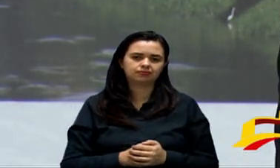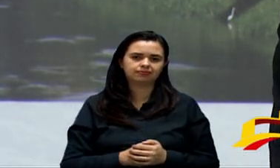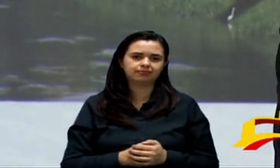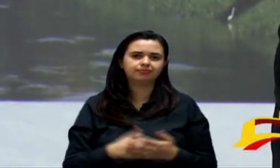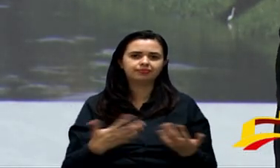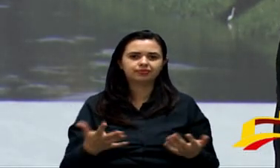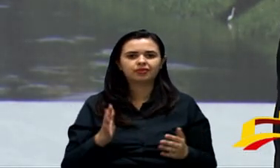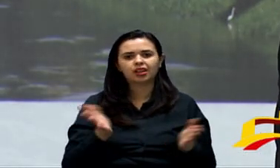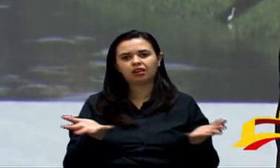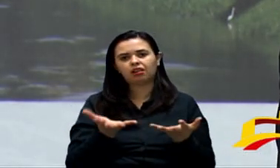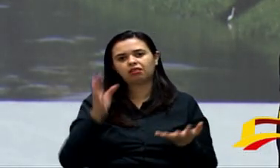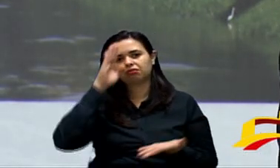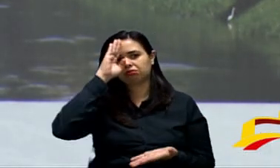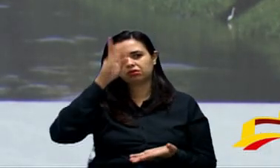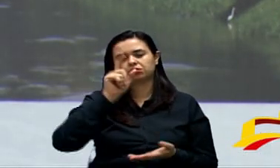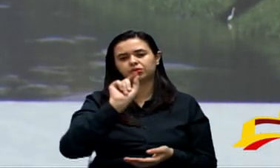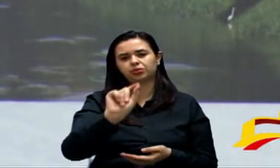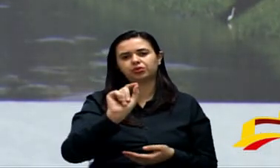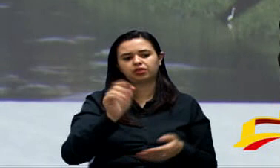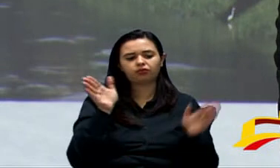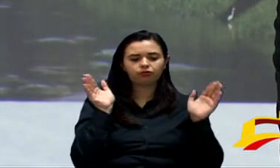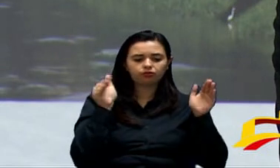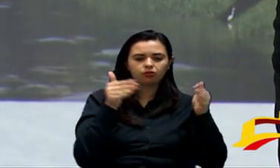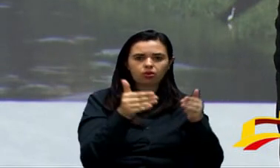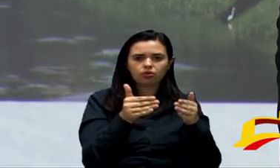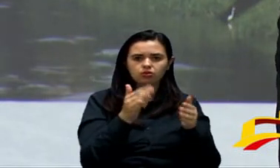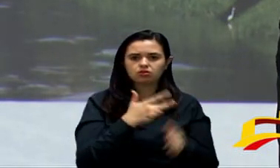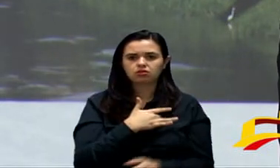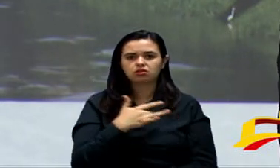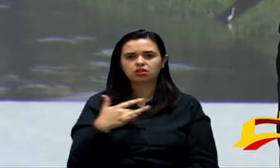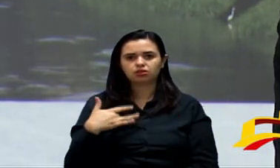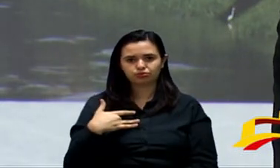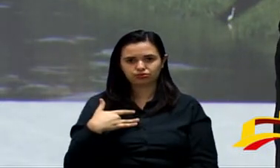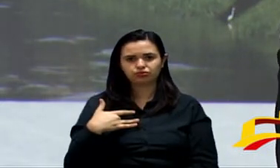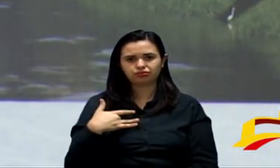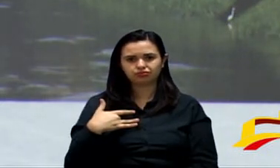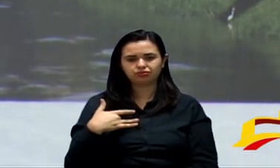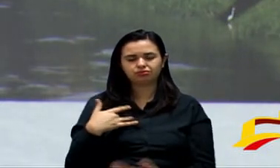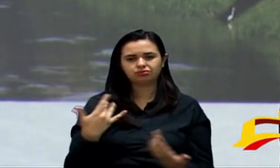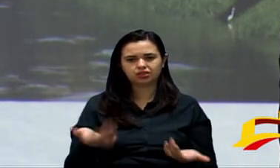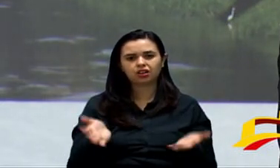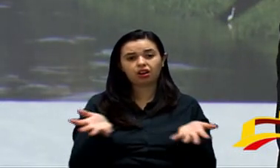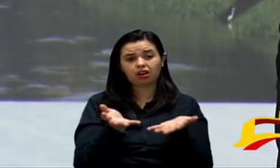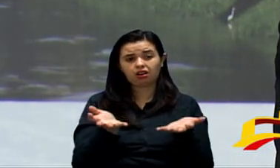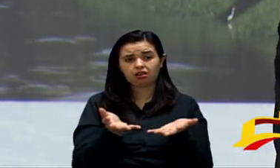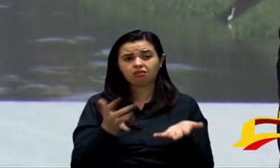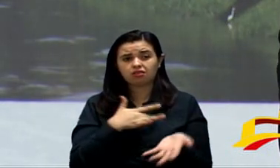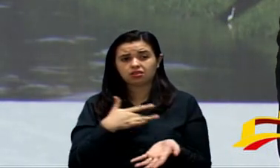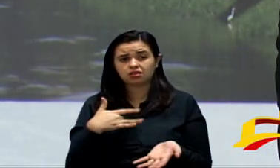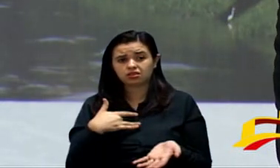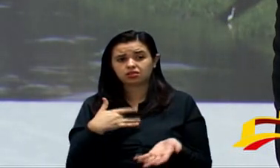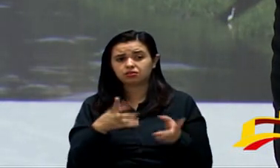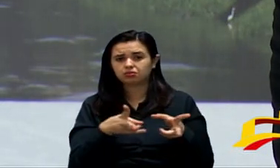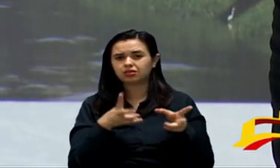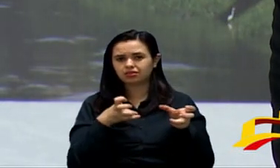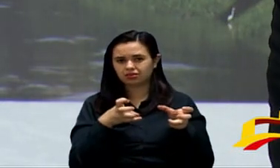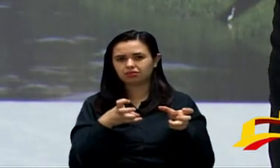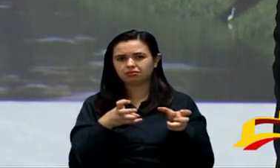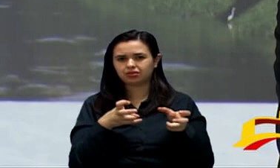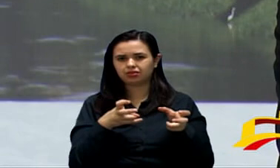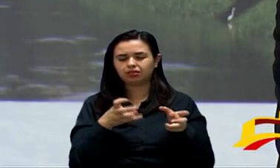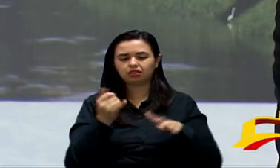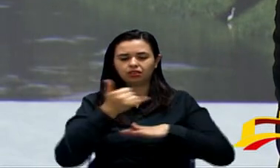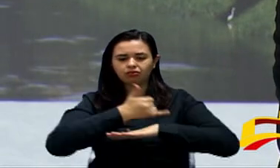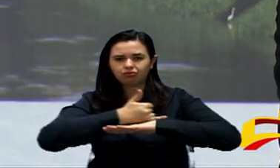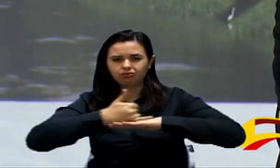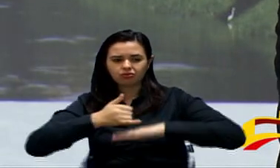que a Organização Mundial da Saúde considera que a dependência em drogas ilícitas ou lícitas é uma doença. Quer dizer, a